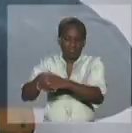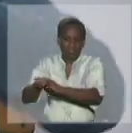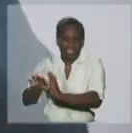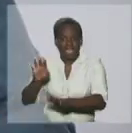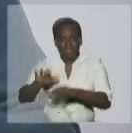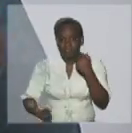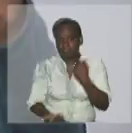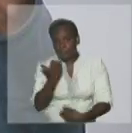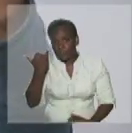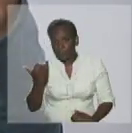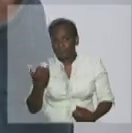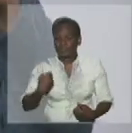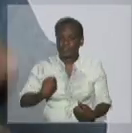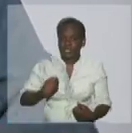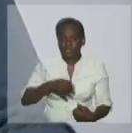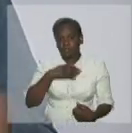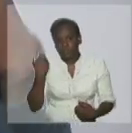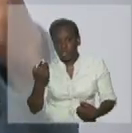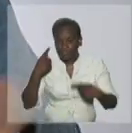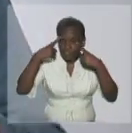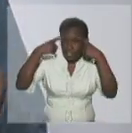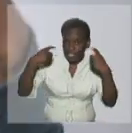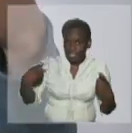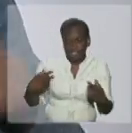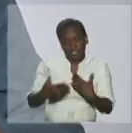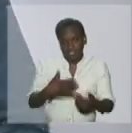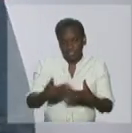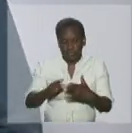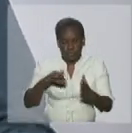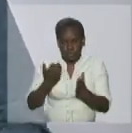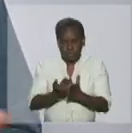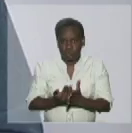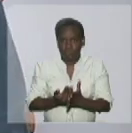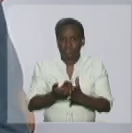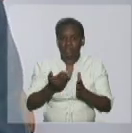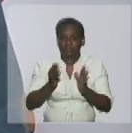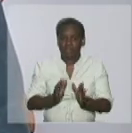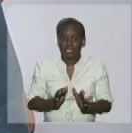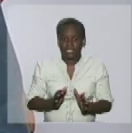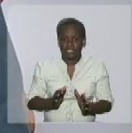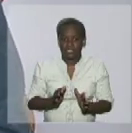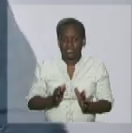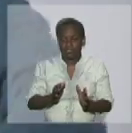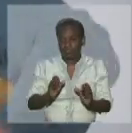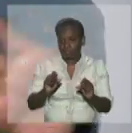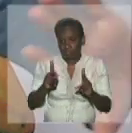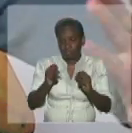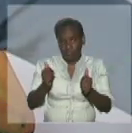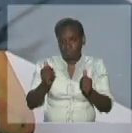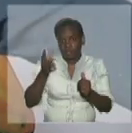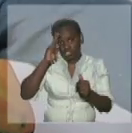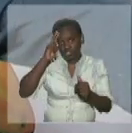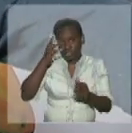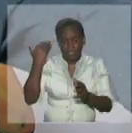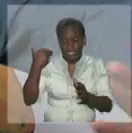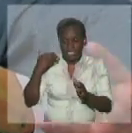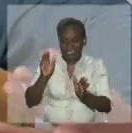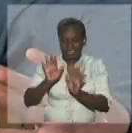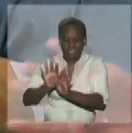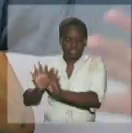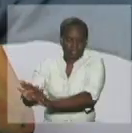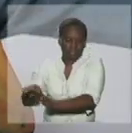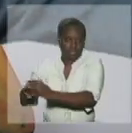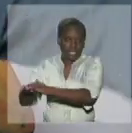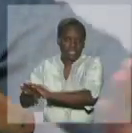gente acontece traições na vida, mortes, violências, assaltos, enfim, tudo, né? E ok, isso fez parte da minha